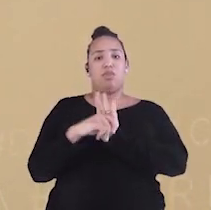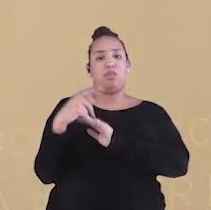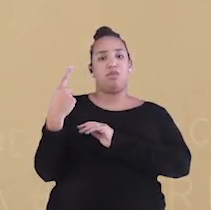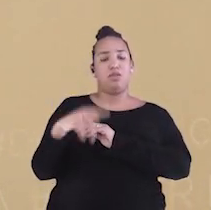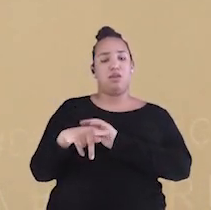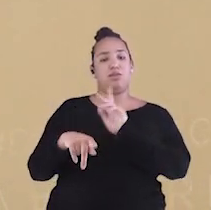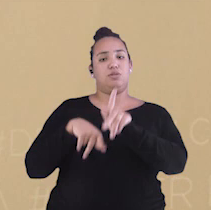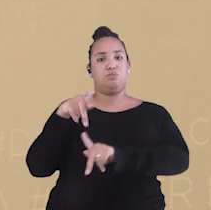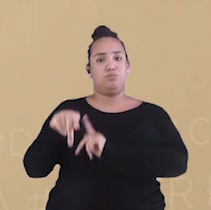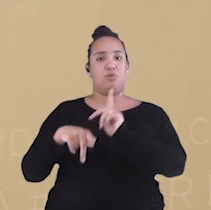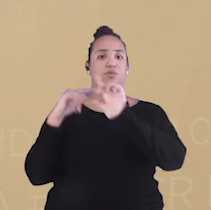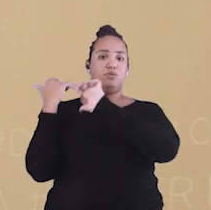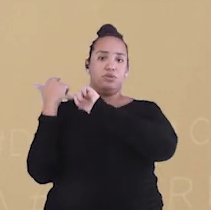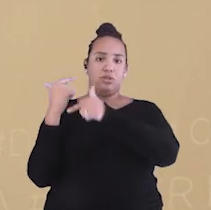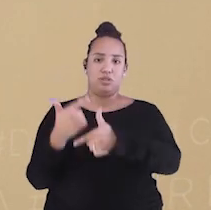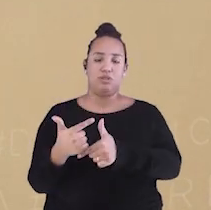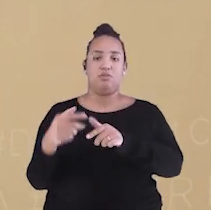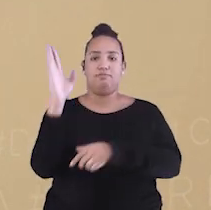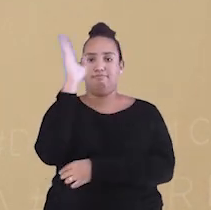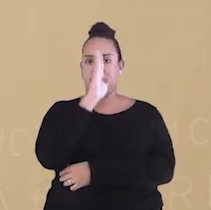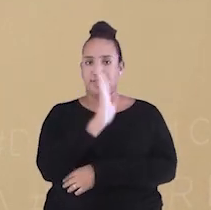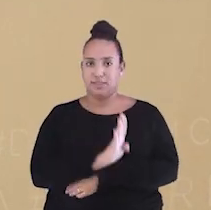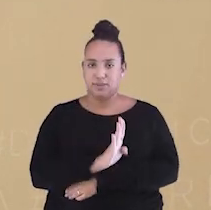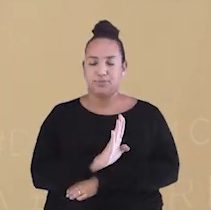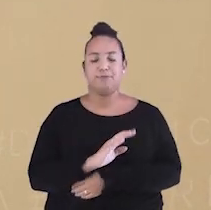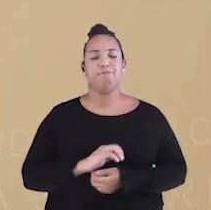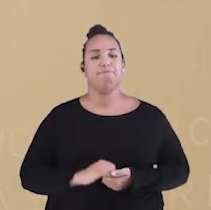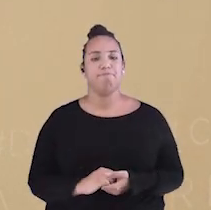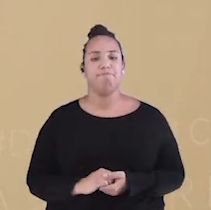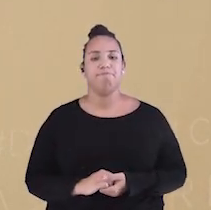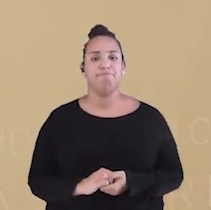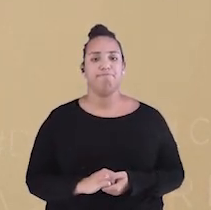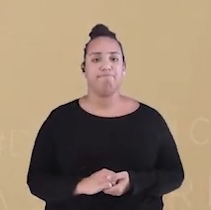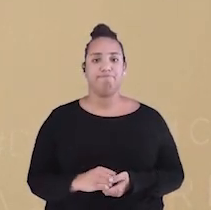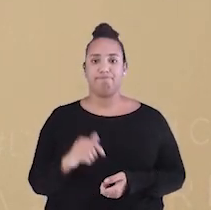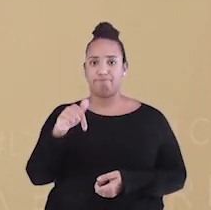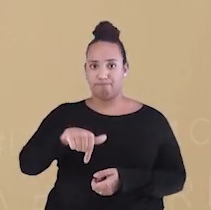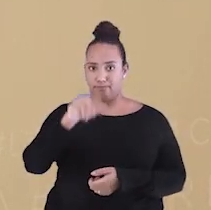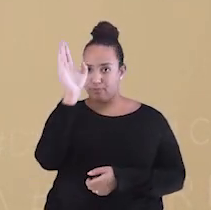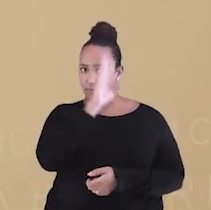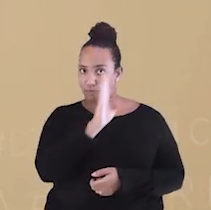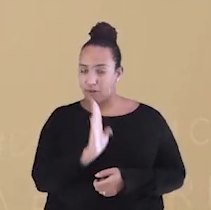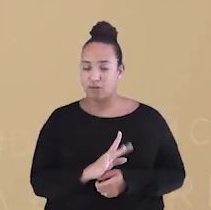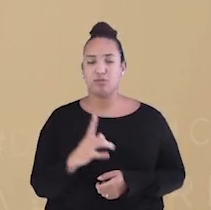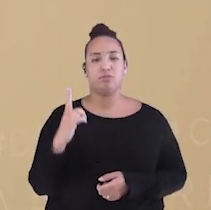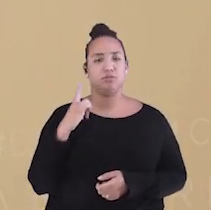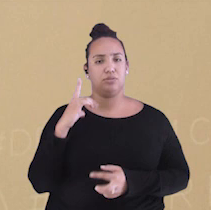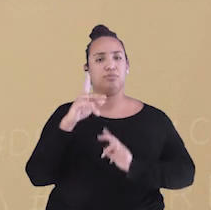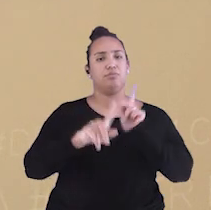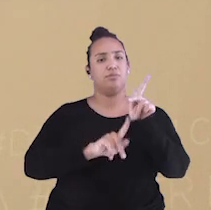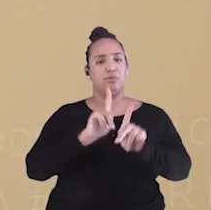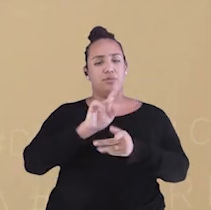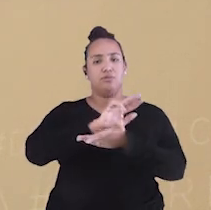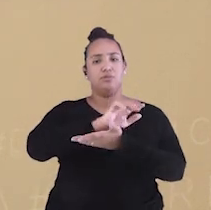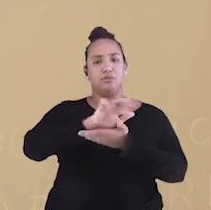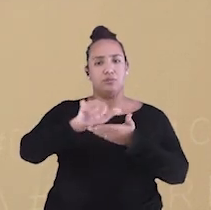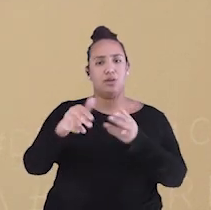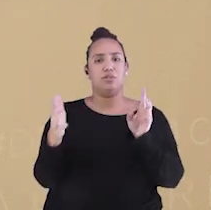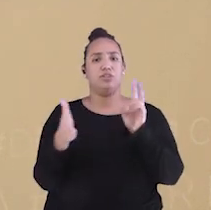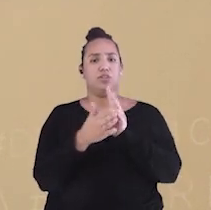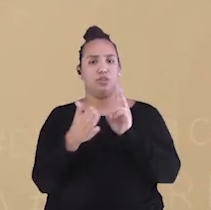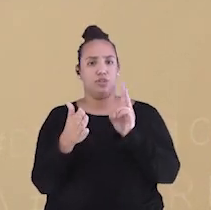com povos tradicionais. No Brasil, resistem ainda muitos povos indígenas